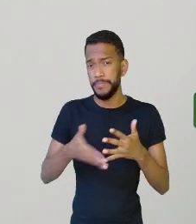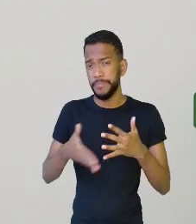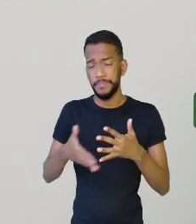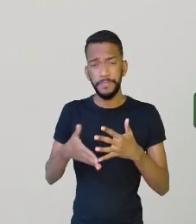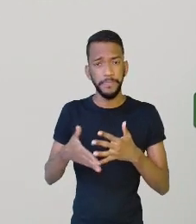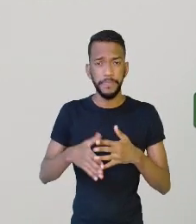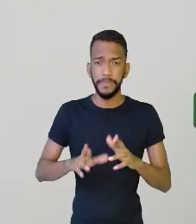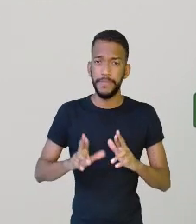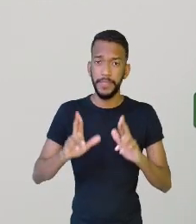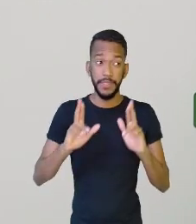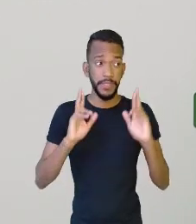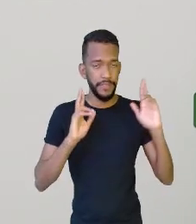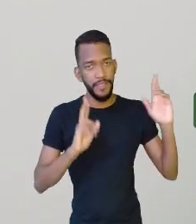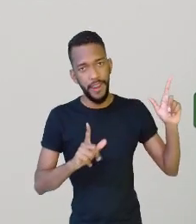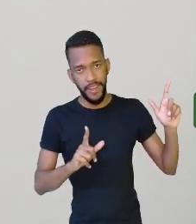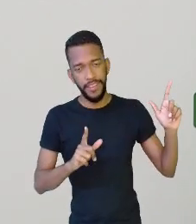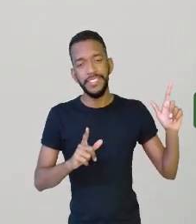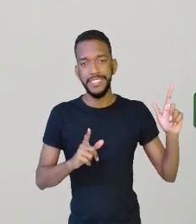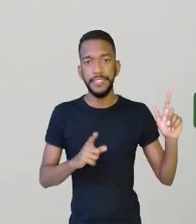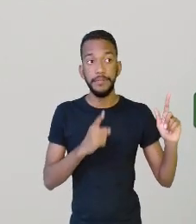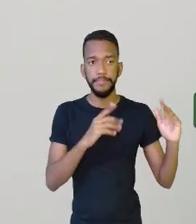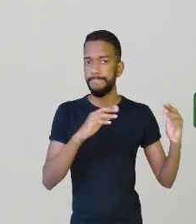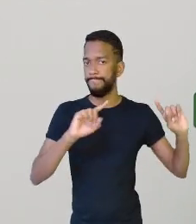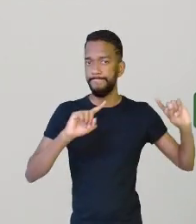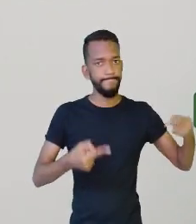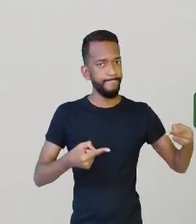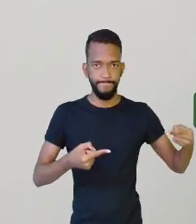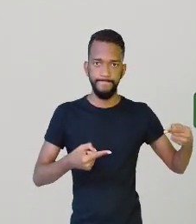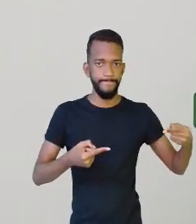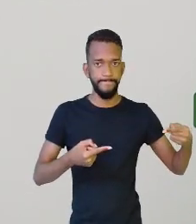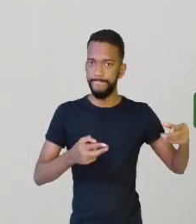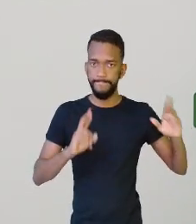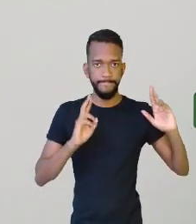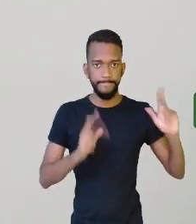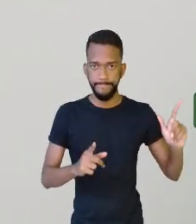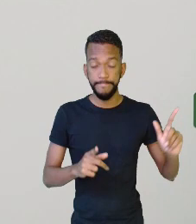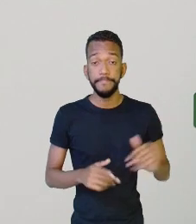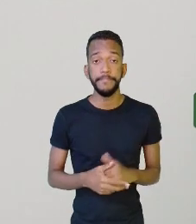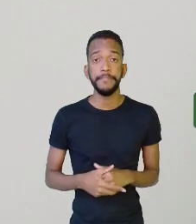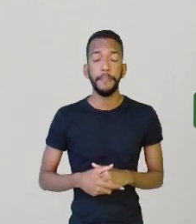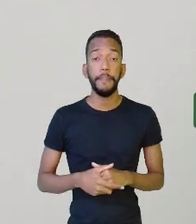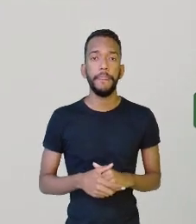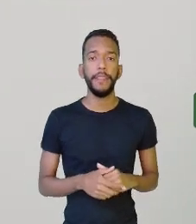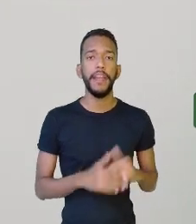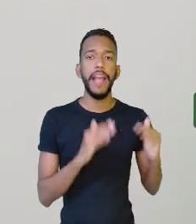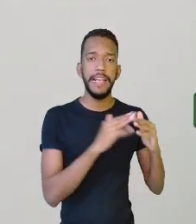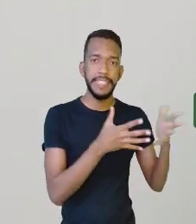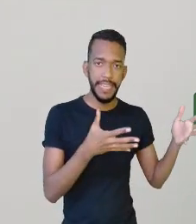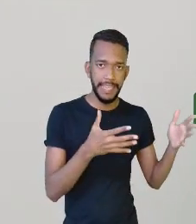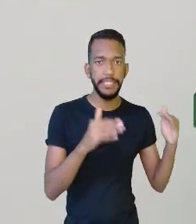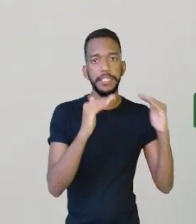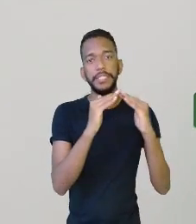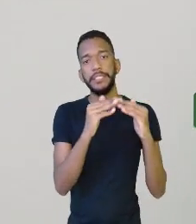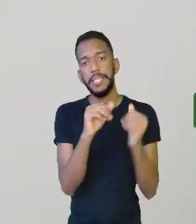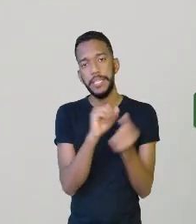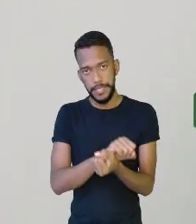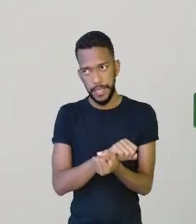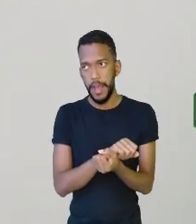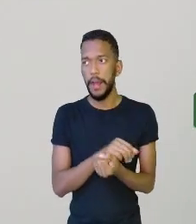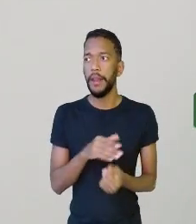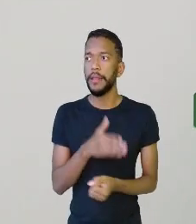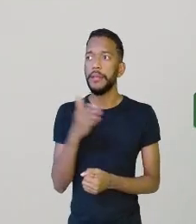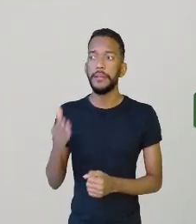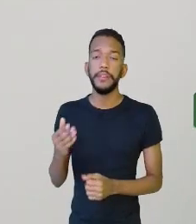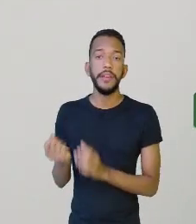totalmente diferentes da Casa Grande. Então, uma é a oposição da outra. Além da Casa Grande e da senzala, nós tínhamos